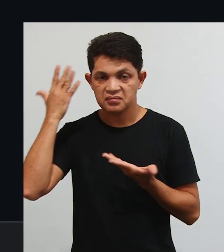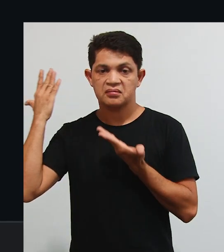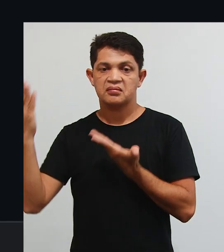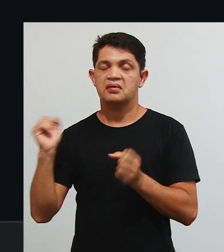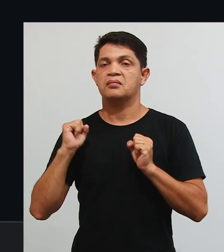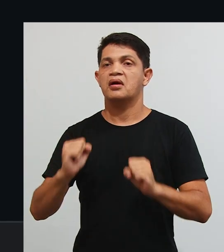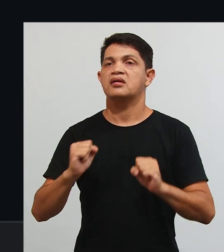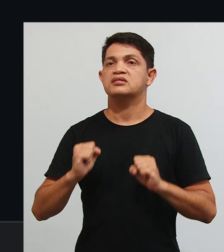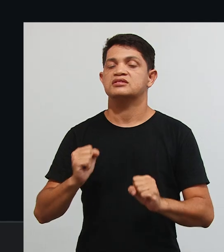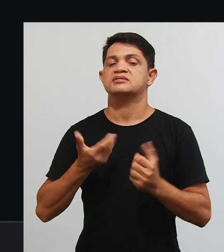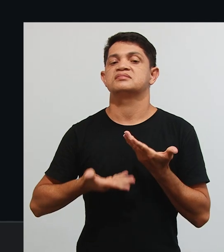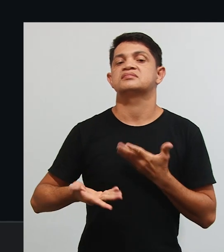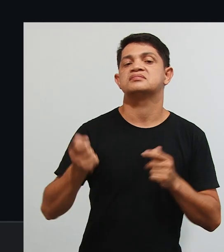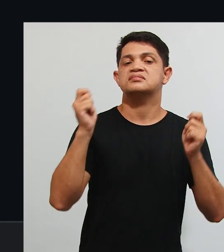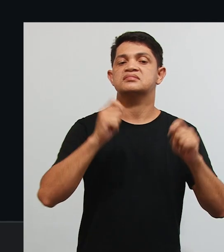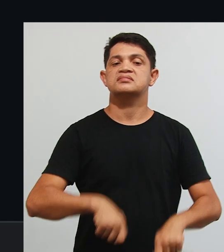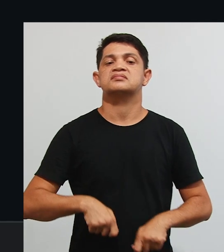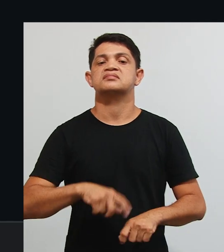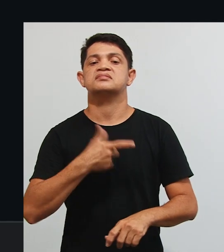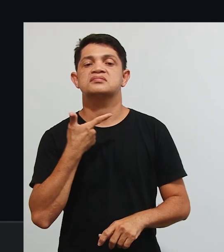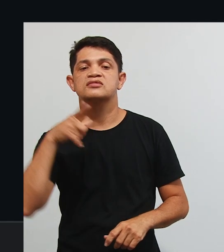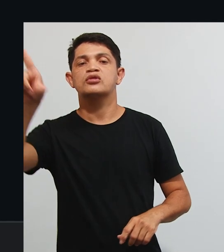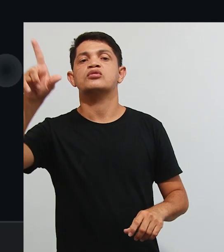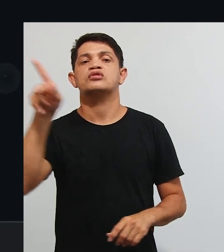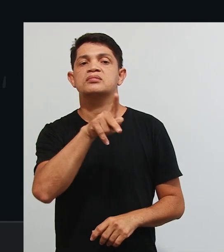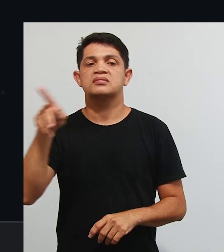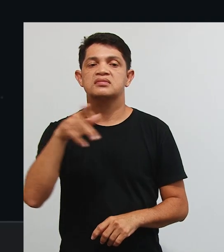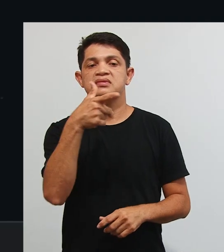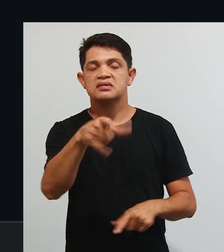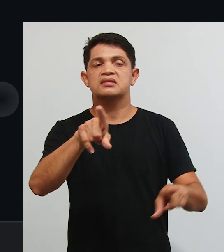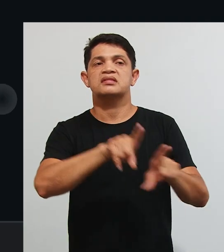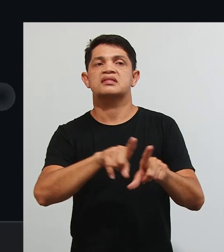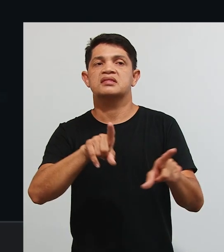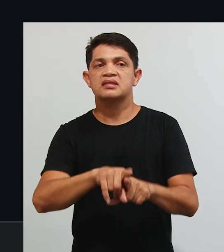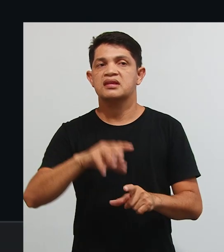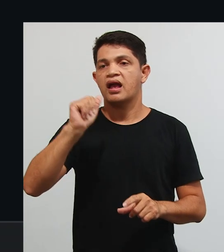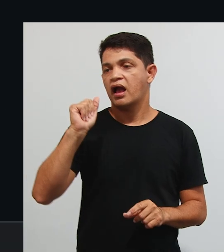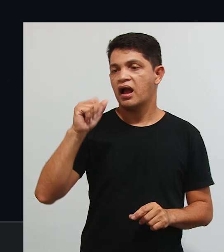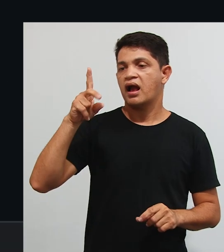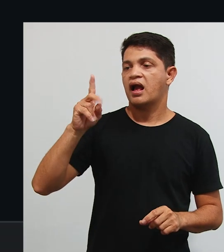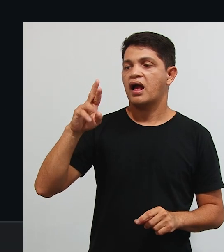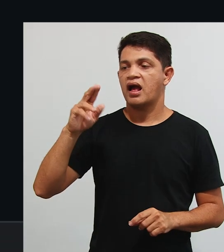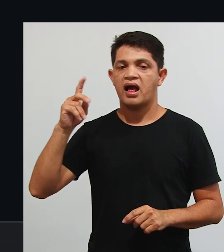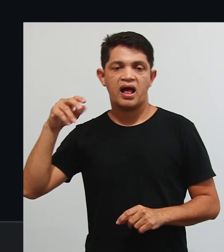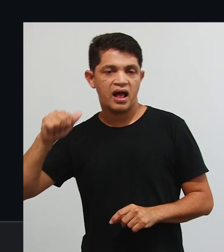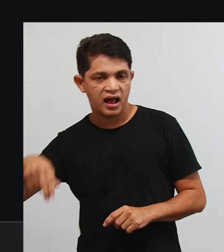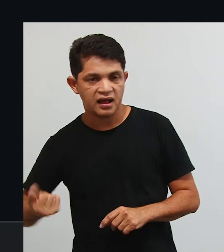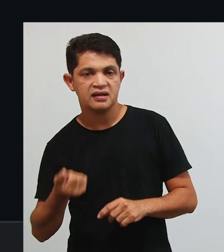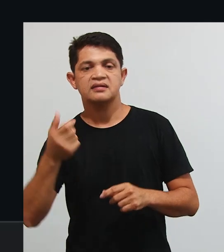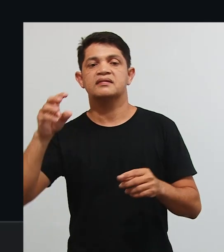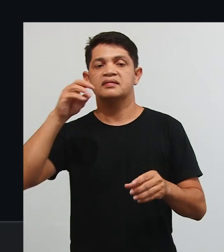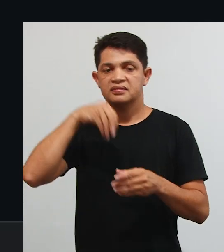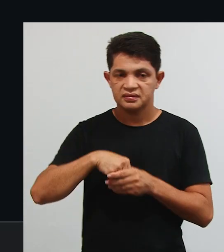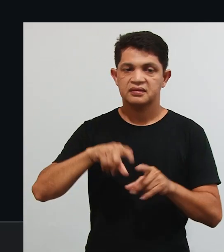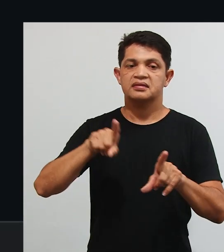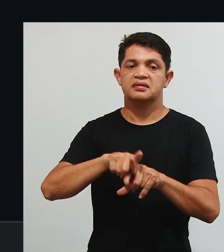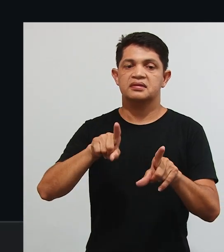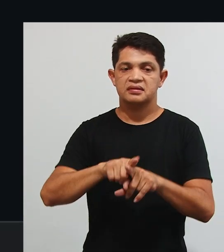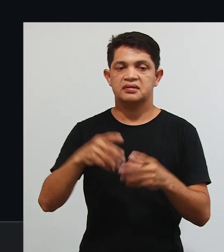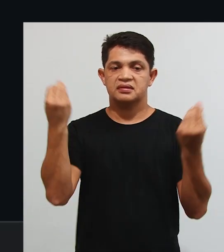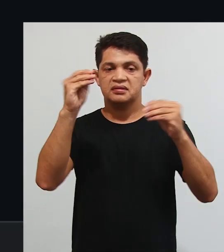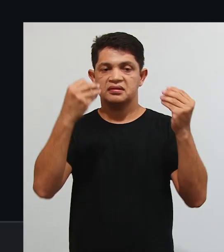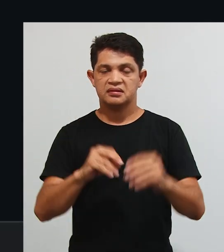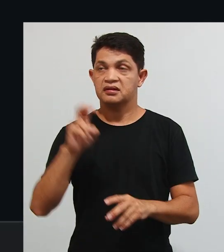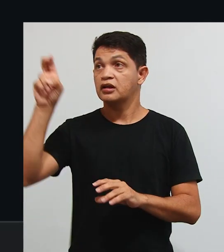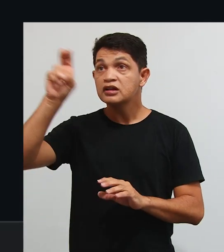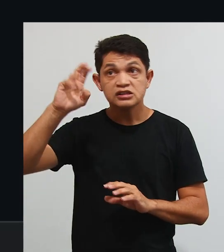necessário, bem como os contatos iniciais. Faz parte desse grupo também a professora Adriana Zanchi. Vocês que estão no